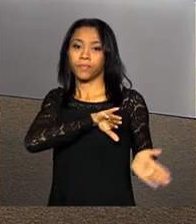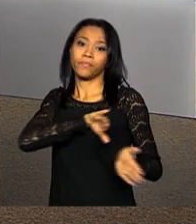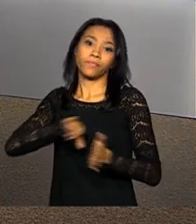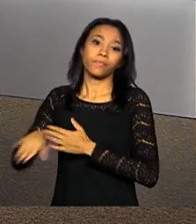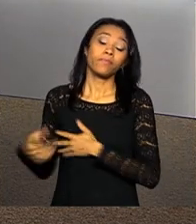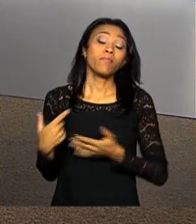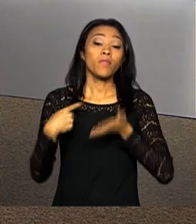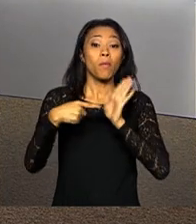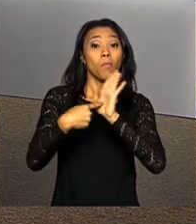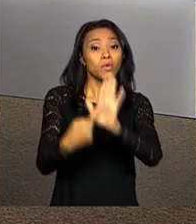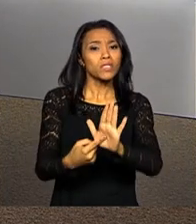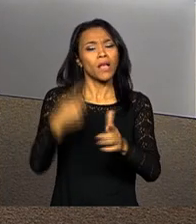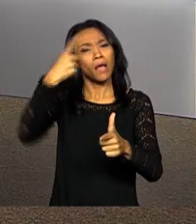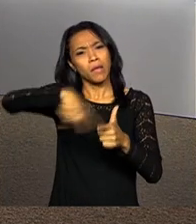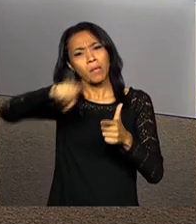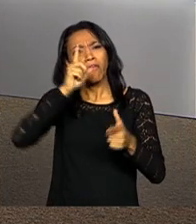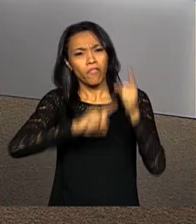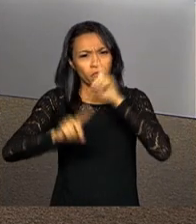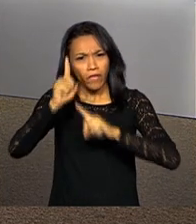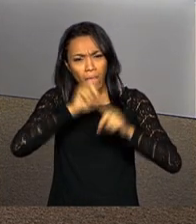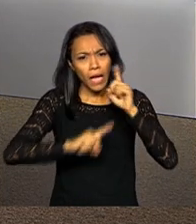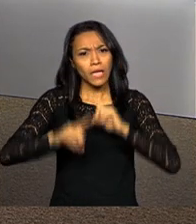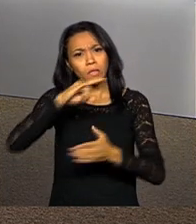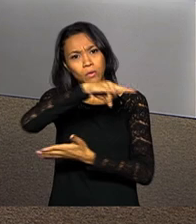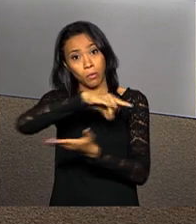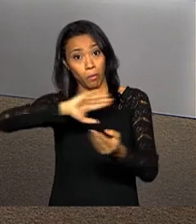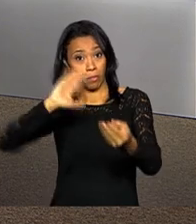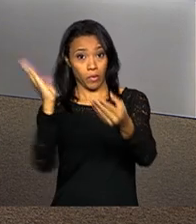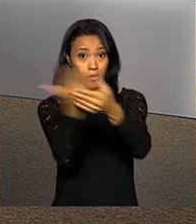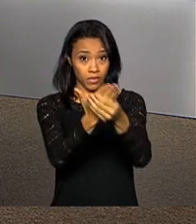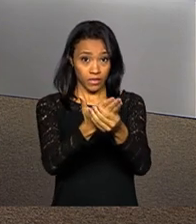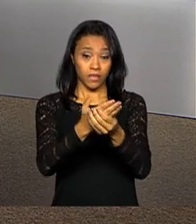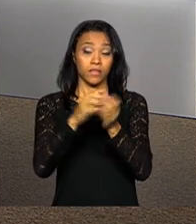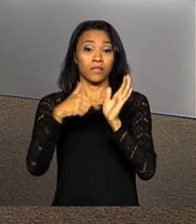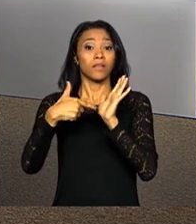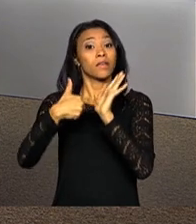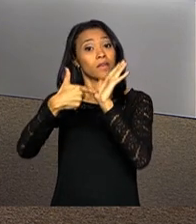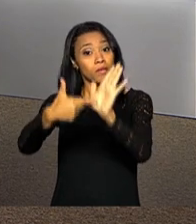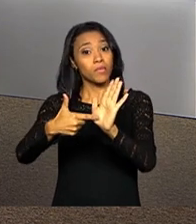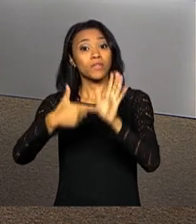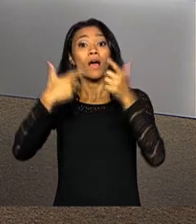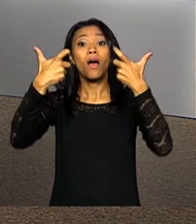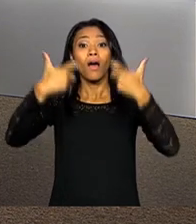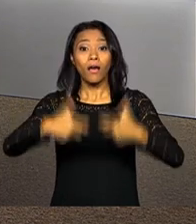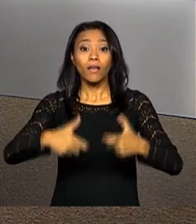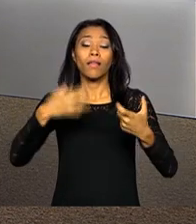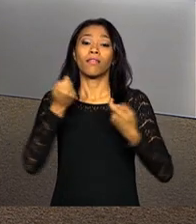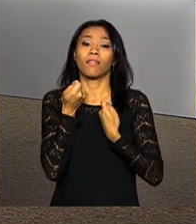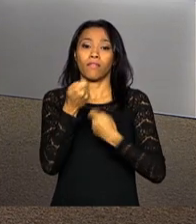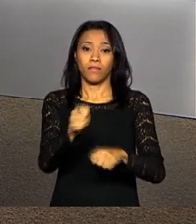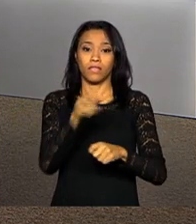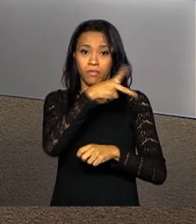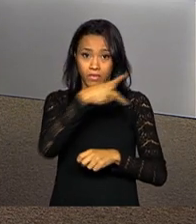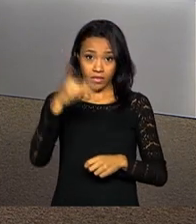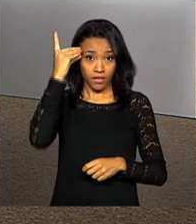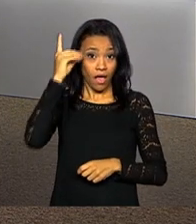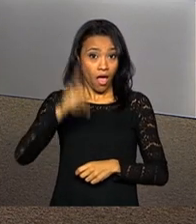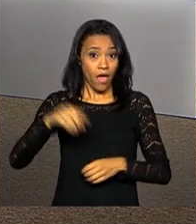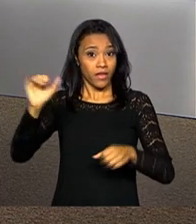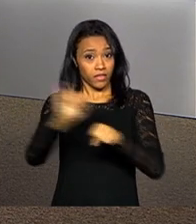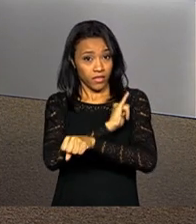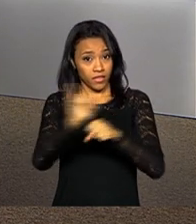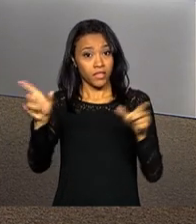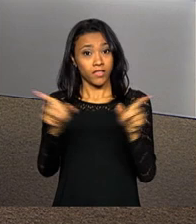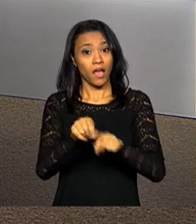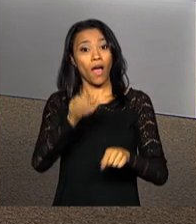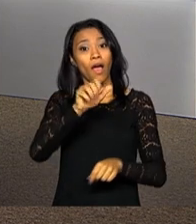falhas do processo aprovado na Câmara dos Deputados e ter a oportunidade de apresentar a defesa da presidenta é a estratégia do